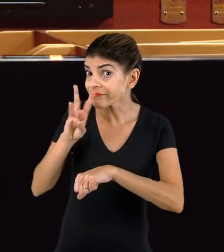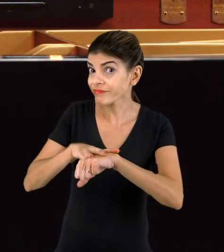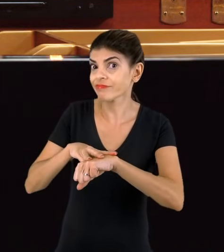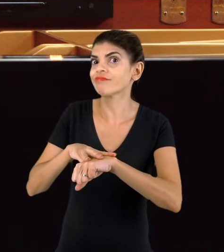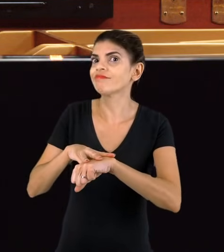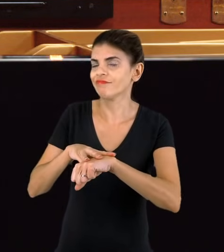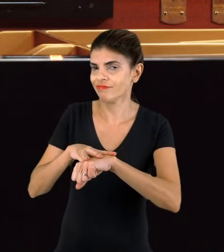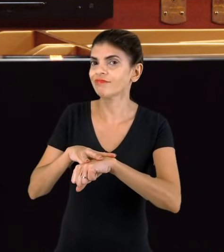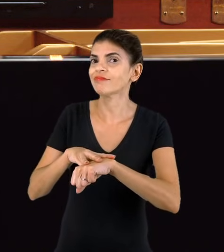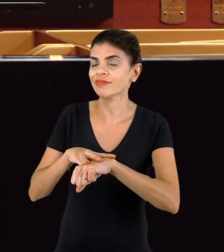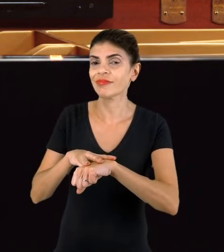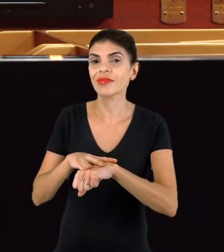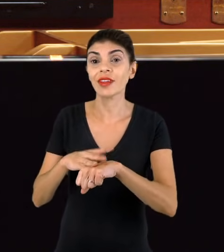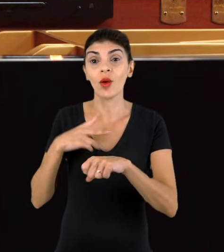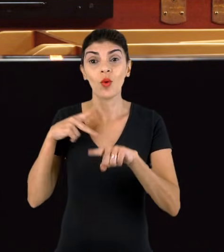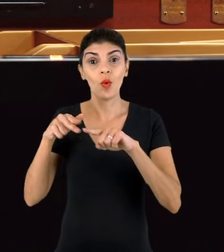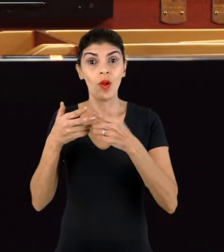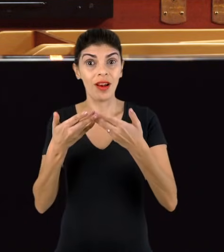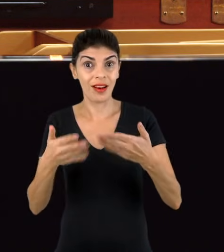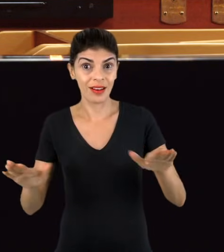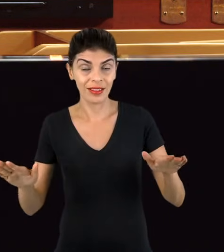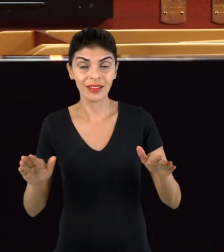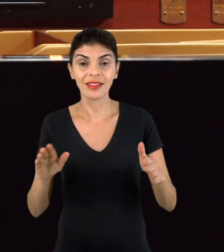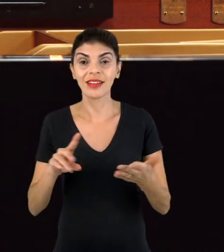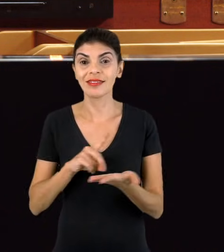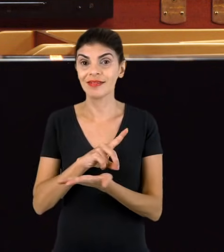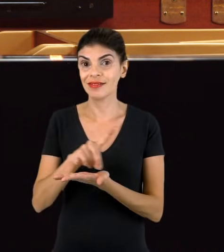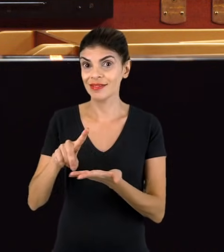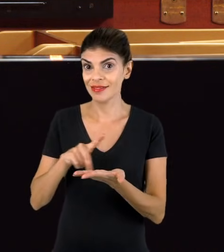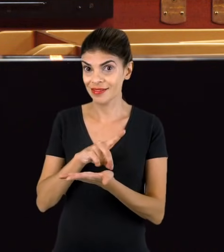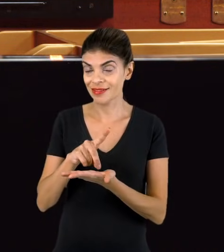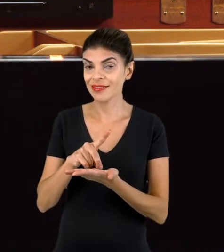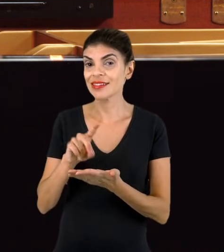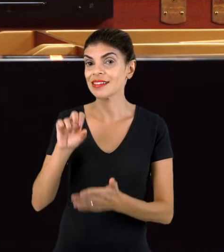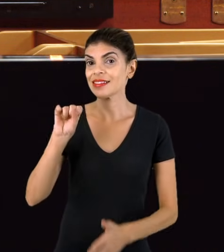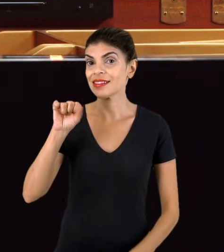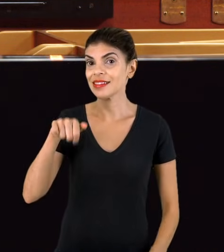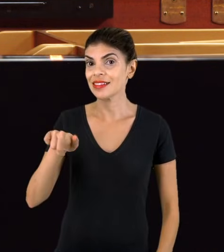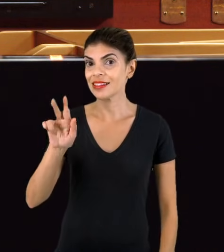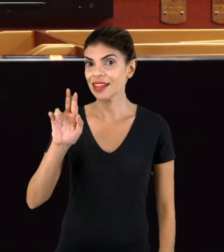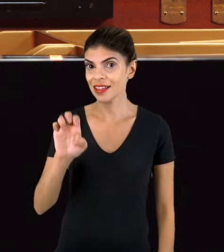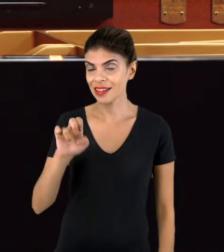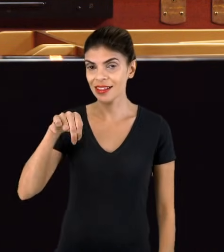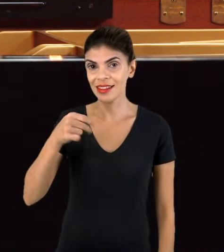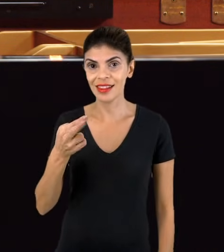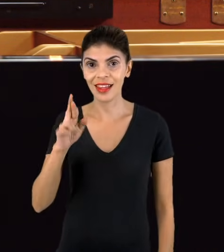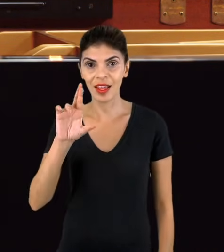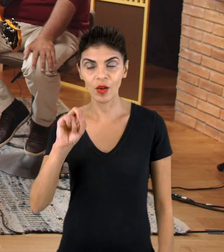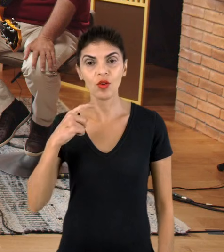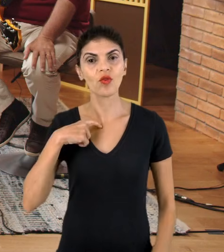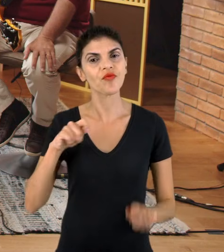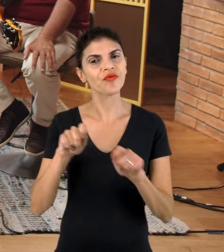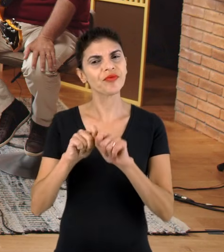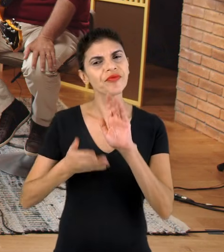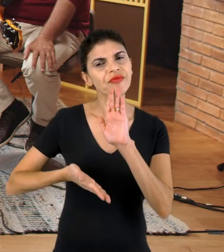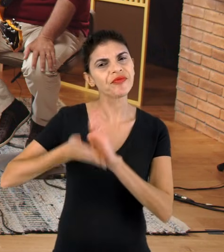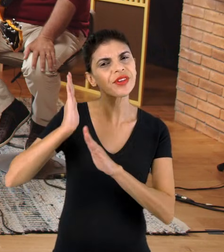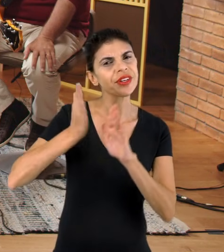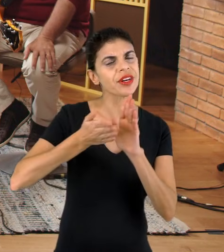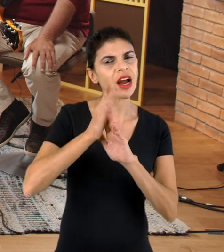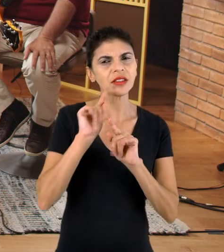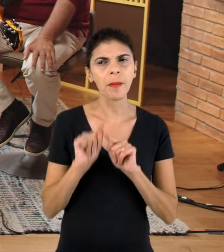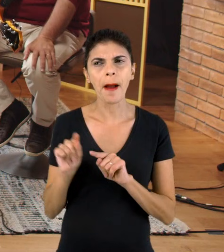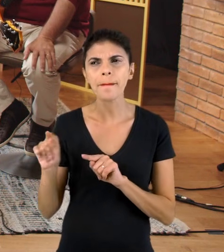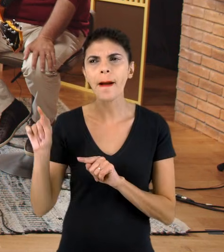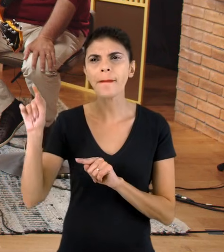terceira. É, logo quando eu lancei o Sangue Negro, que é o meu primeiro disco, eu fiz uma tour